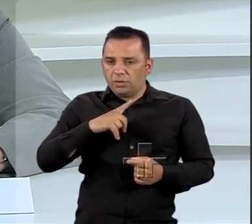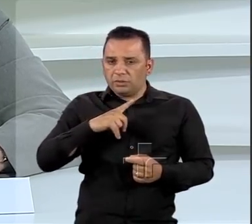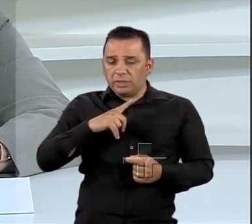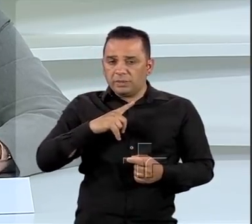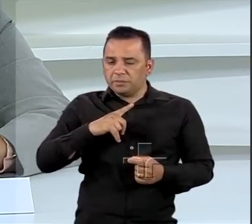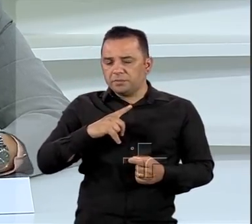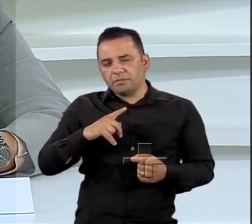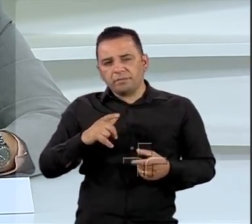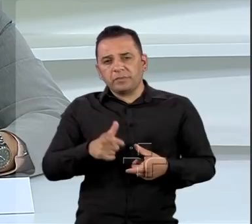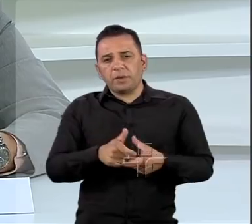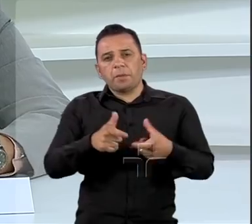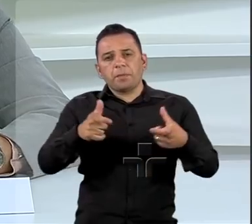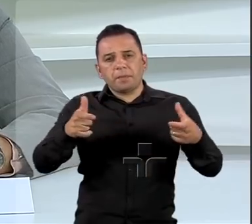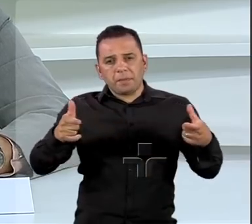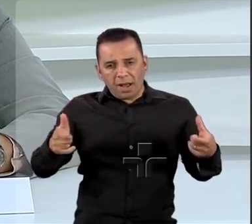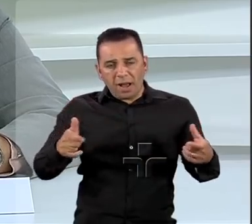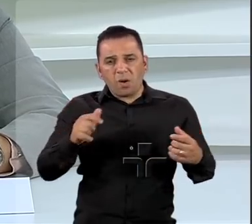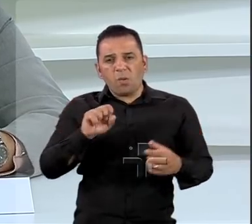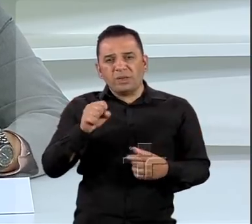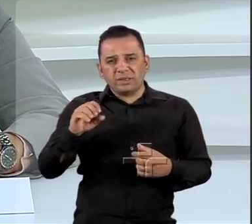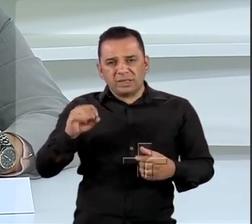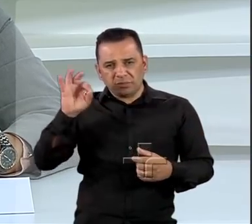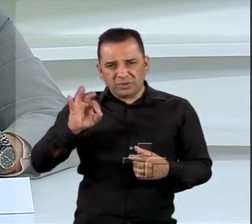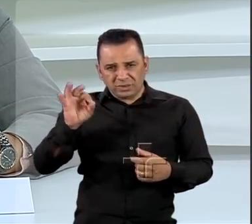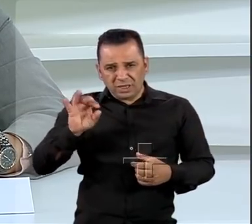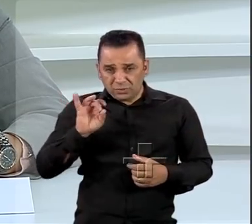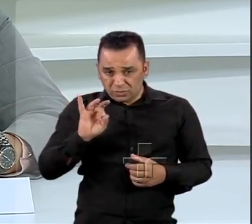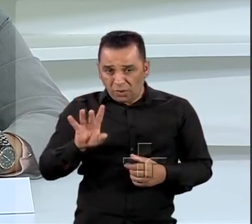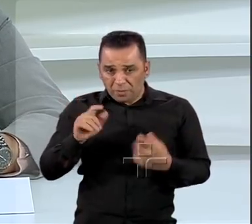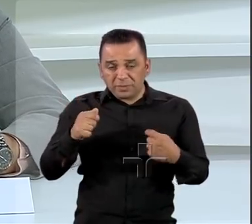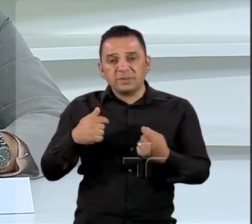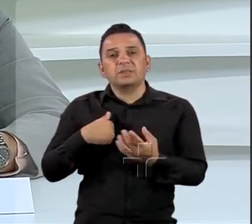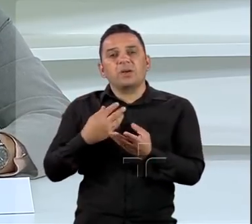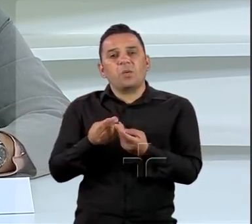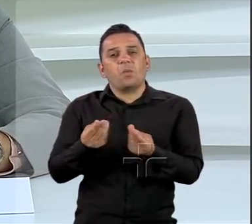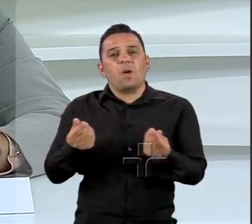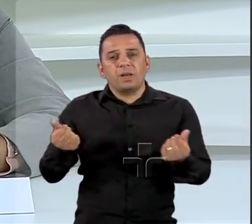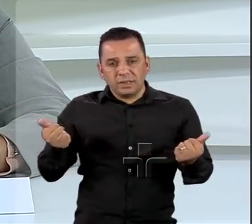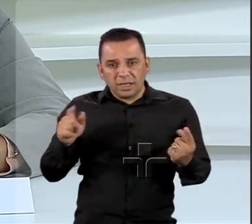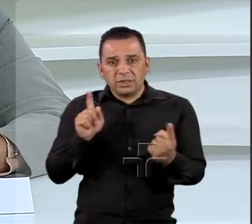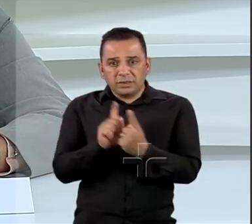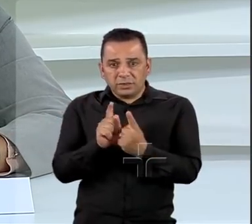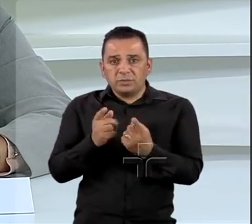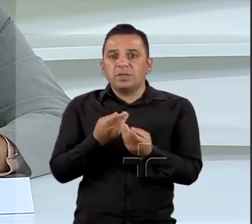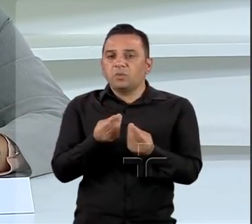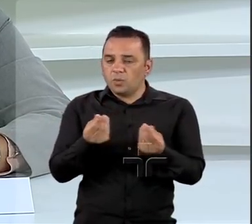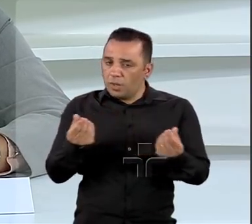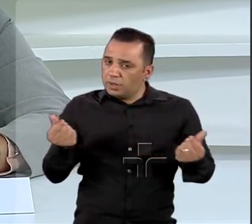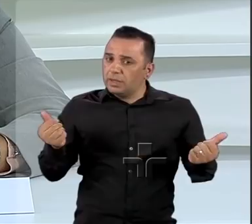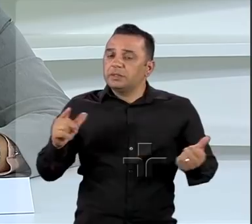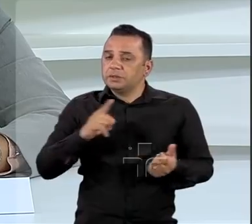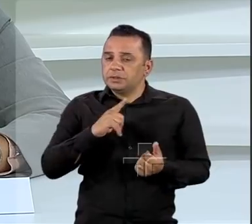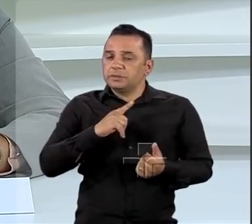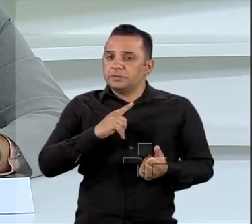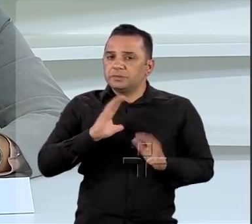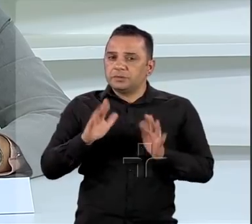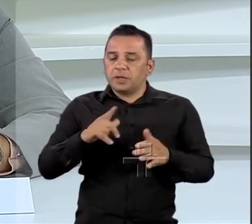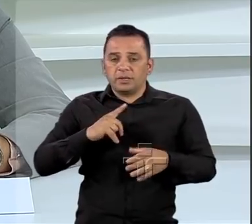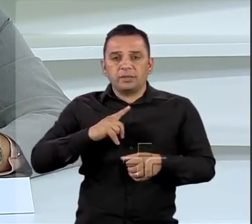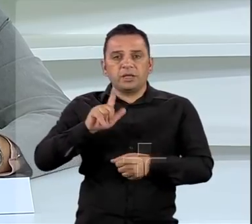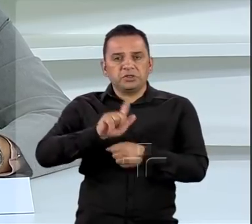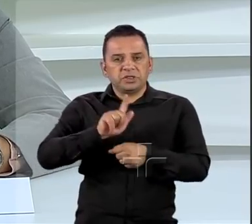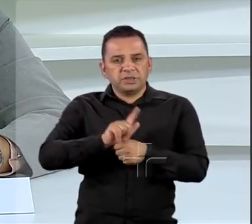Cobertura, mas com qualidade. E qualidade na atenção básica passa por resolutividade, que passa por uma gestão